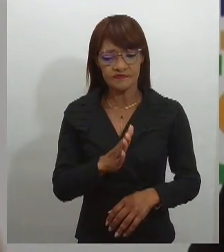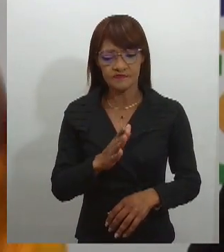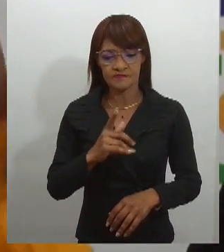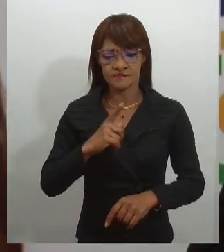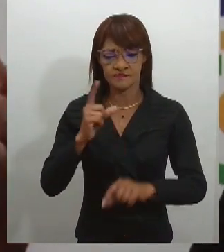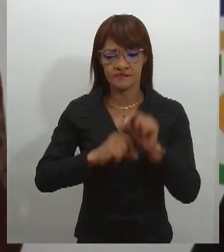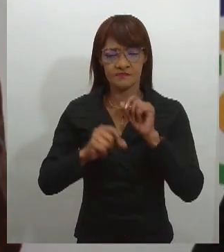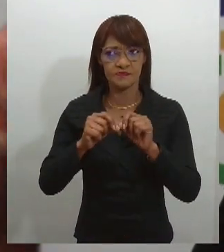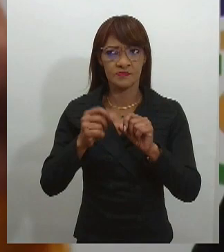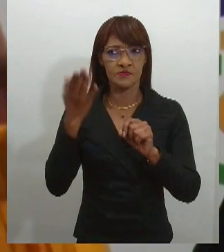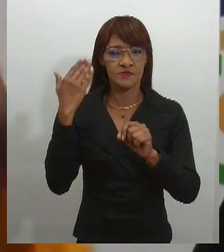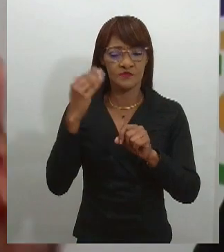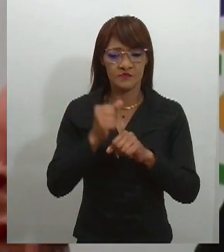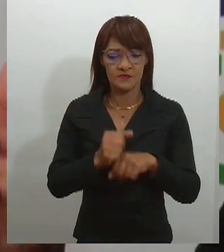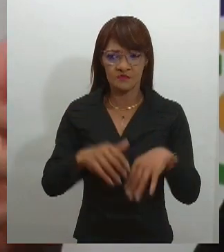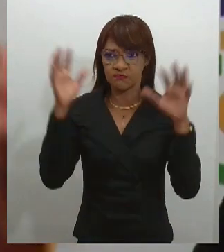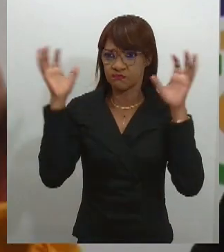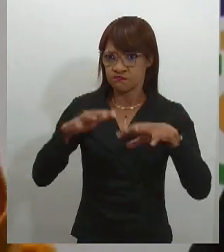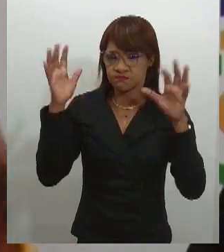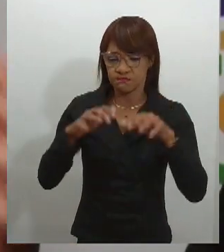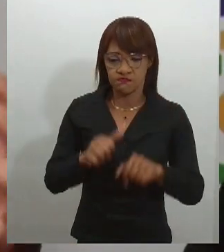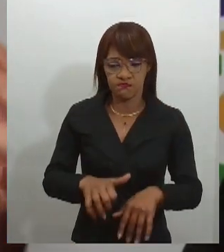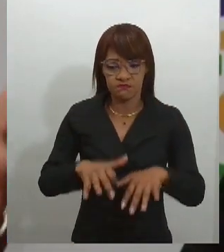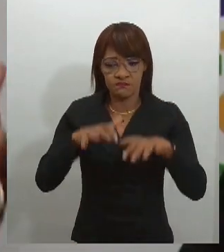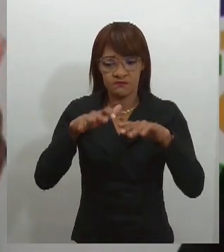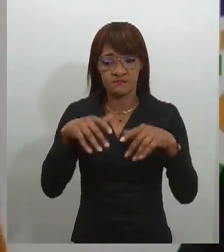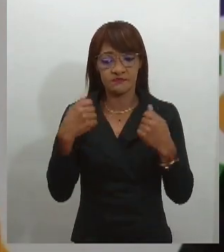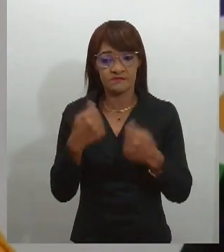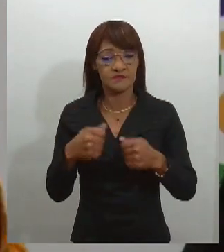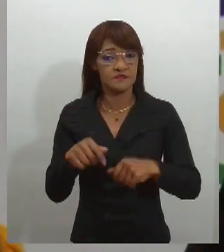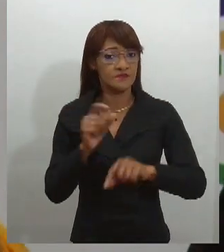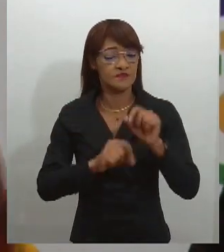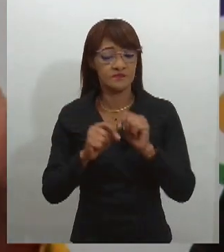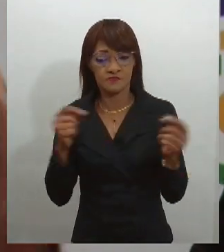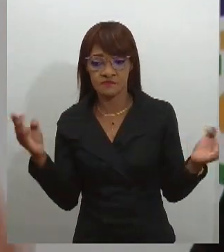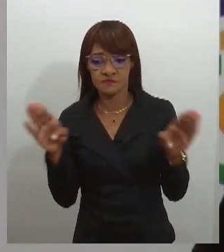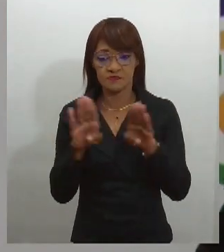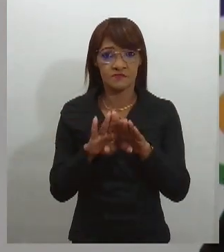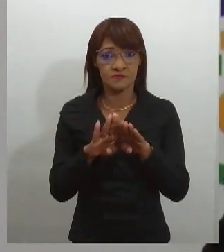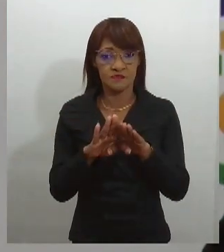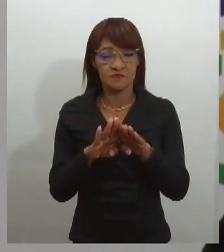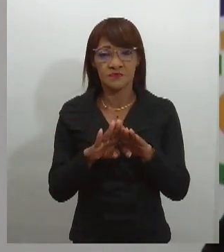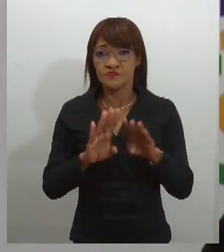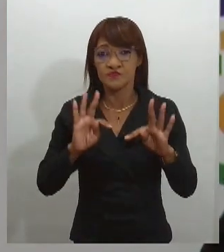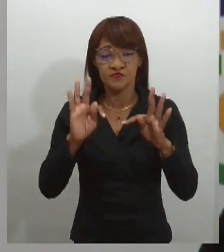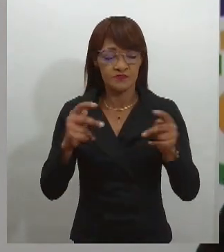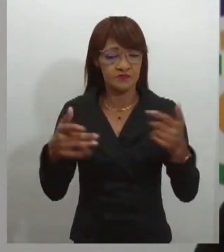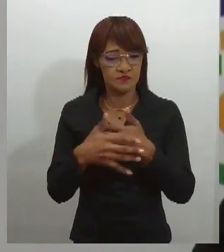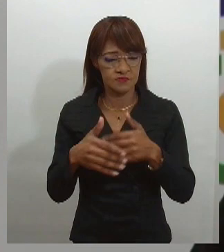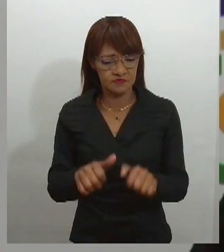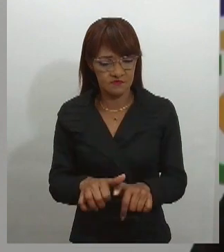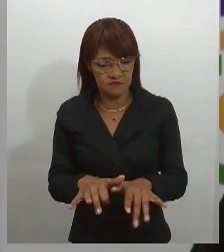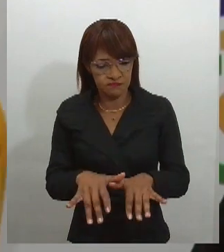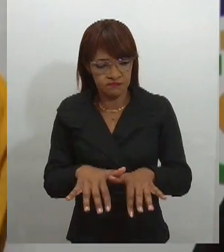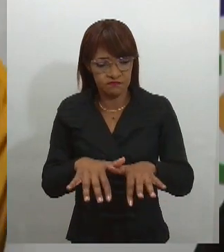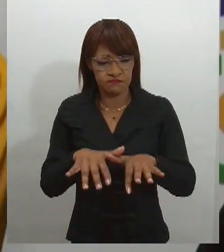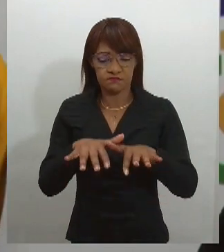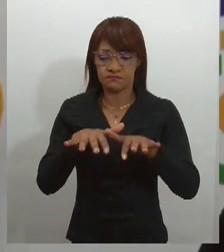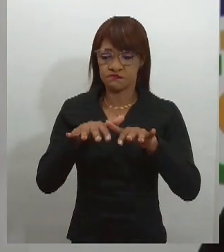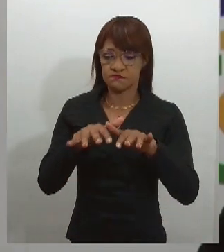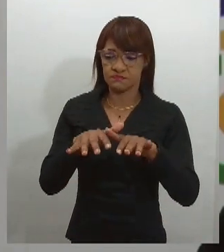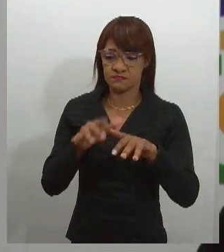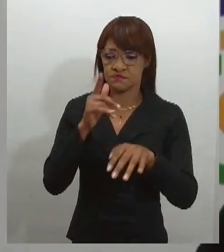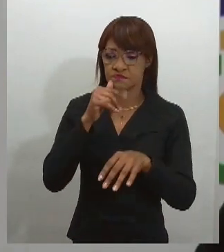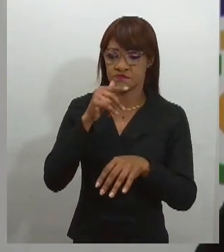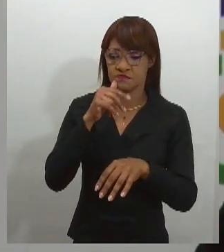da Glória, que a gente precisou fechar plantão porque inundou o hospital, inundou a cidade. Então eu vivi aquilo dali. E a gente vê hoje